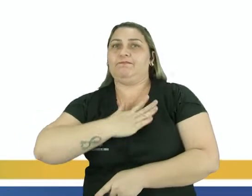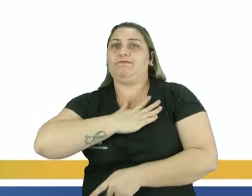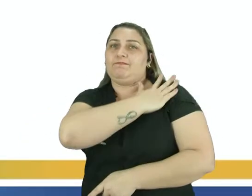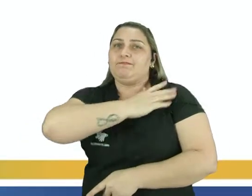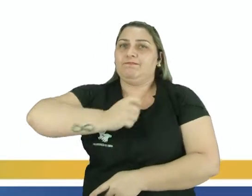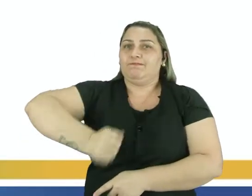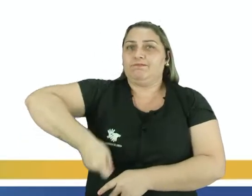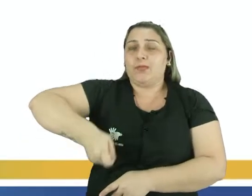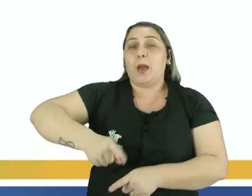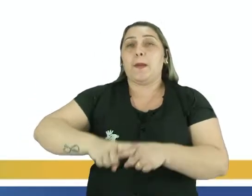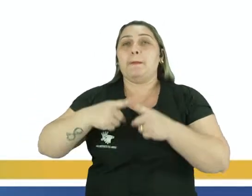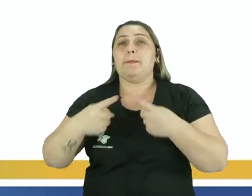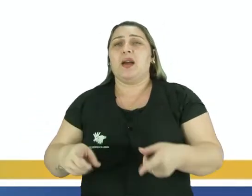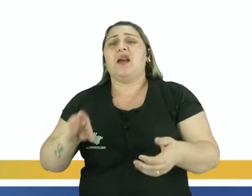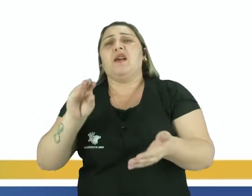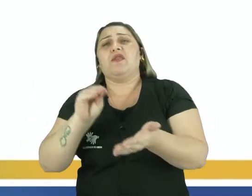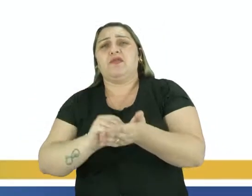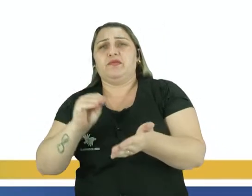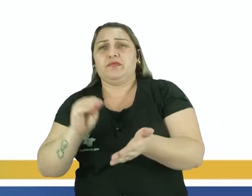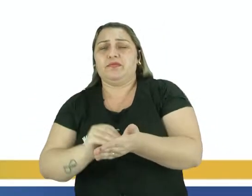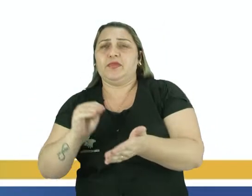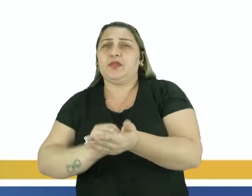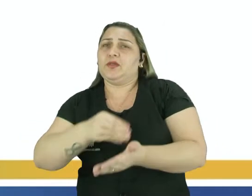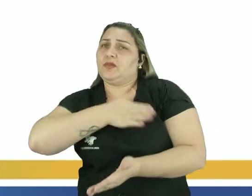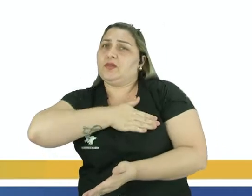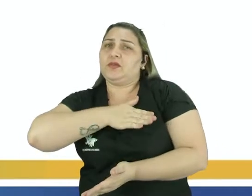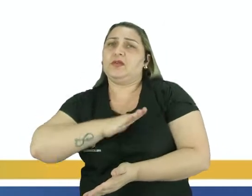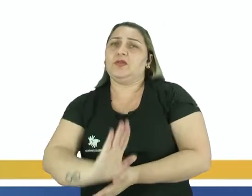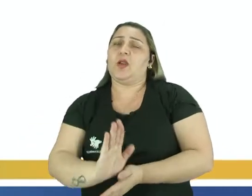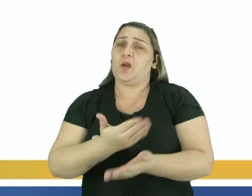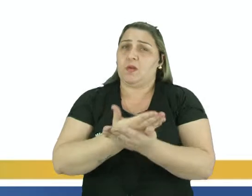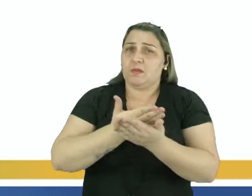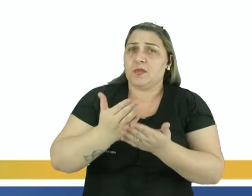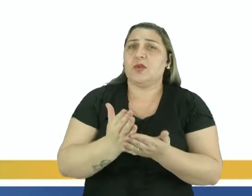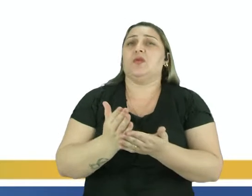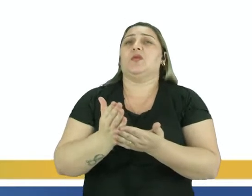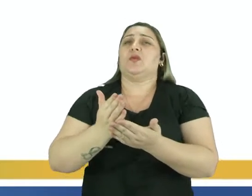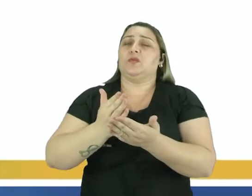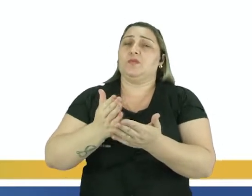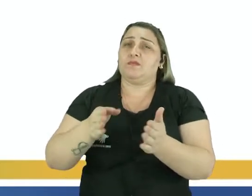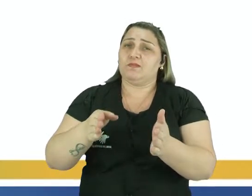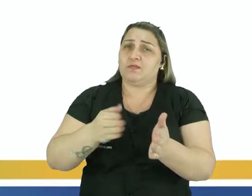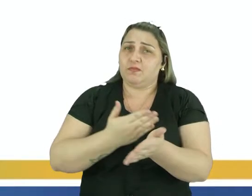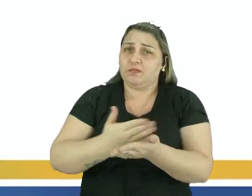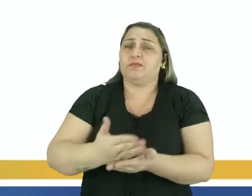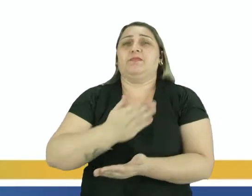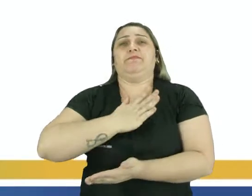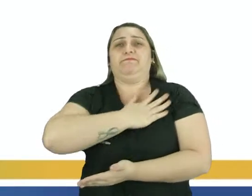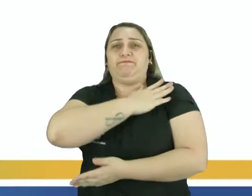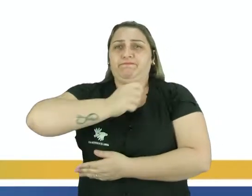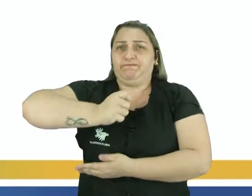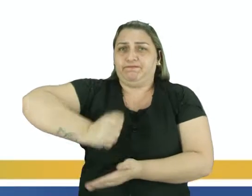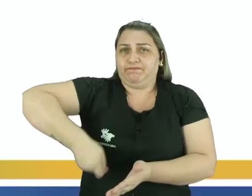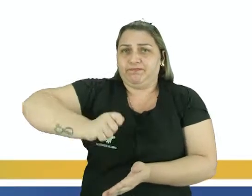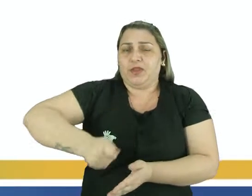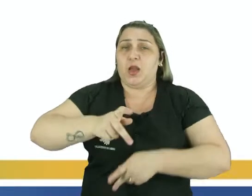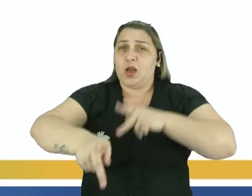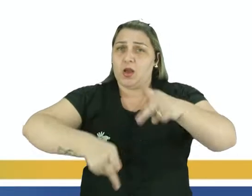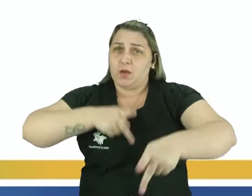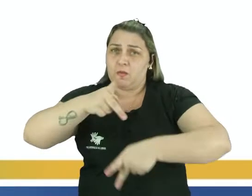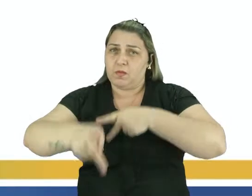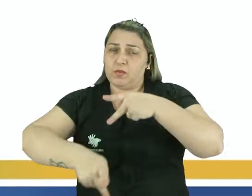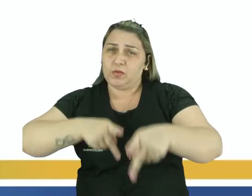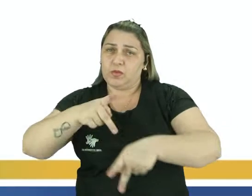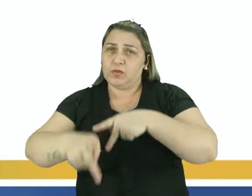esse descontentamento vem desde, inclusive, a implementação do regime, já que diversas populações eram afetadas diretamente